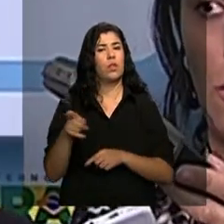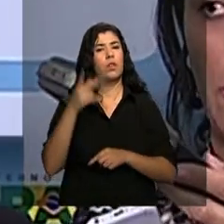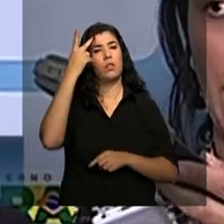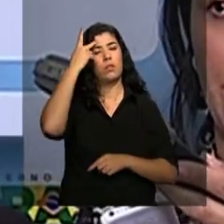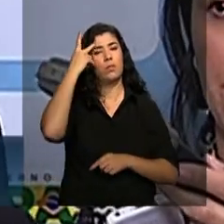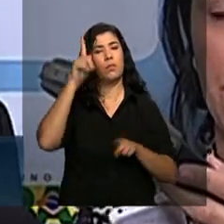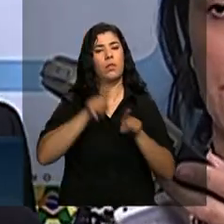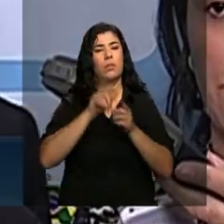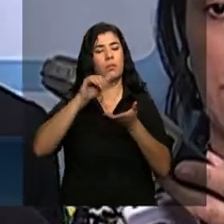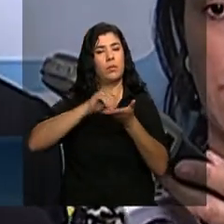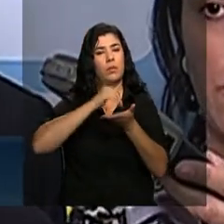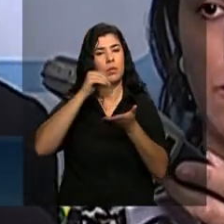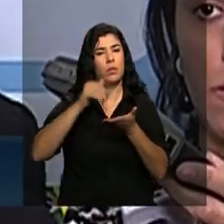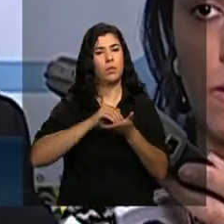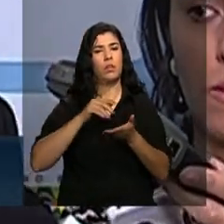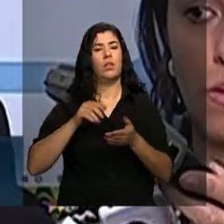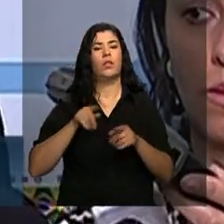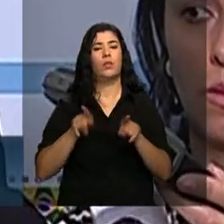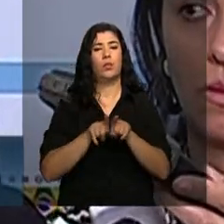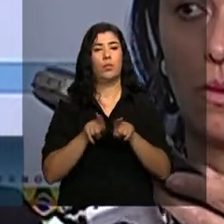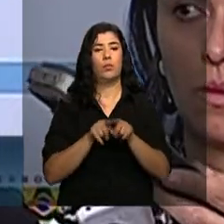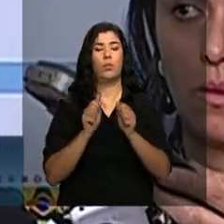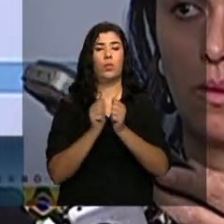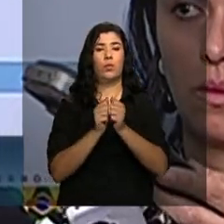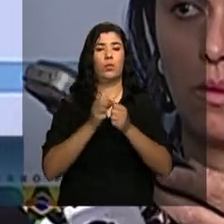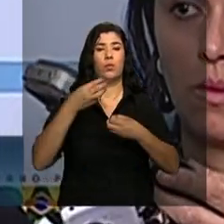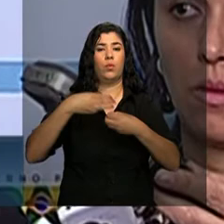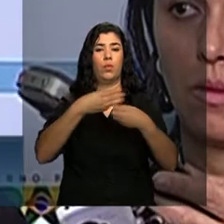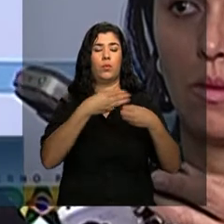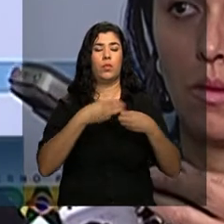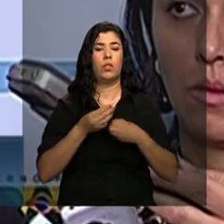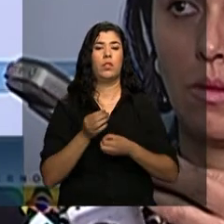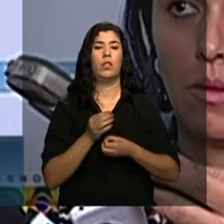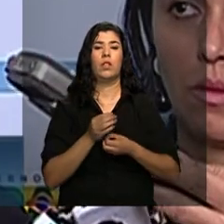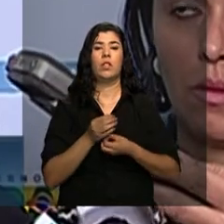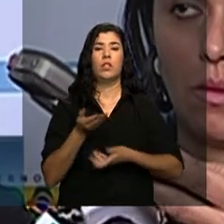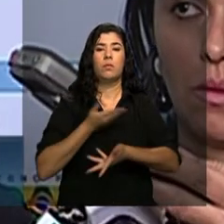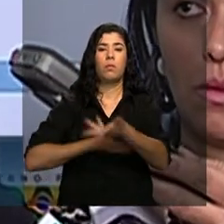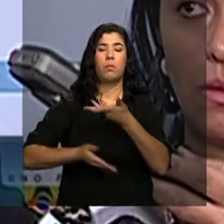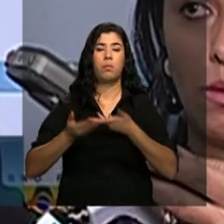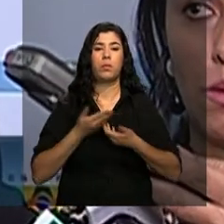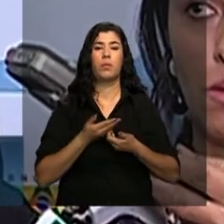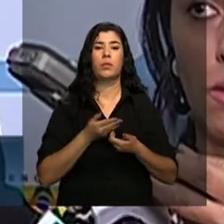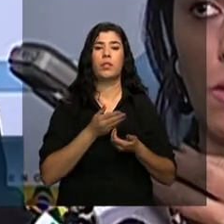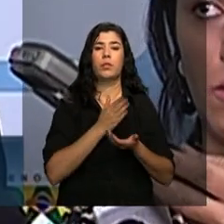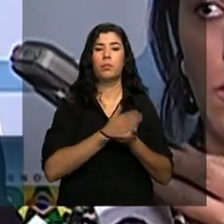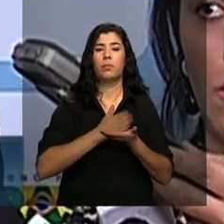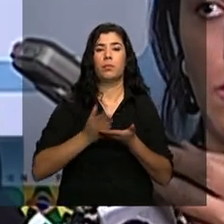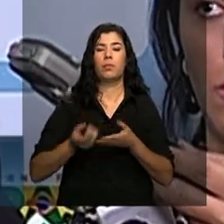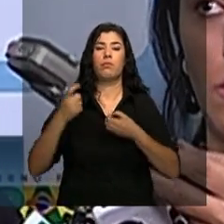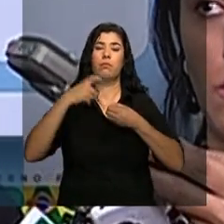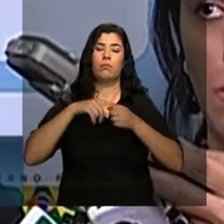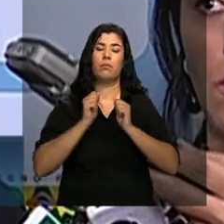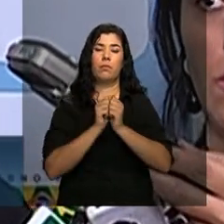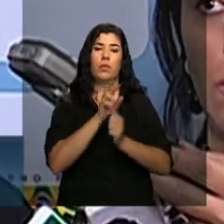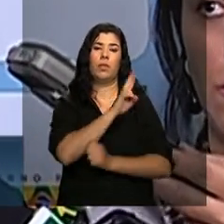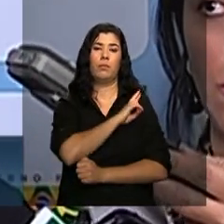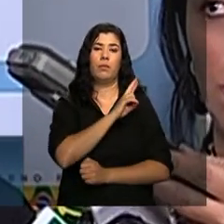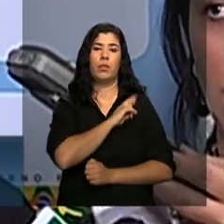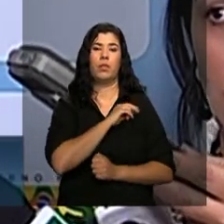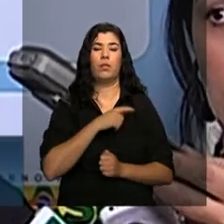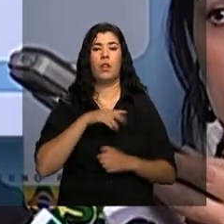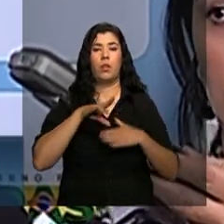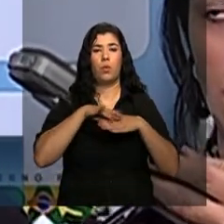só a Secretaria de Estado, mas os municípios, compartilhando a responsabilidade pela epidemia de